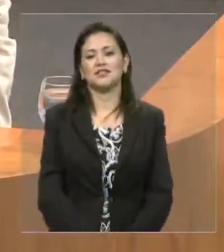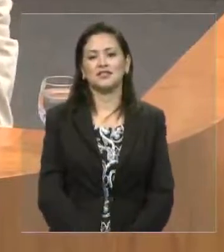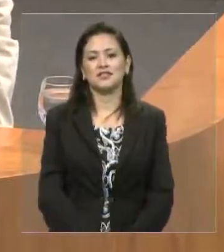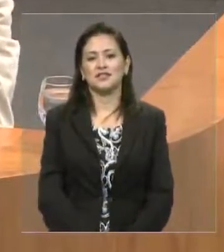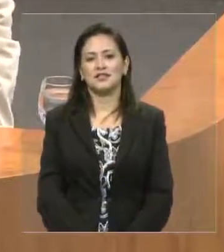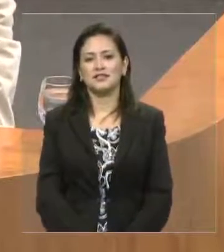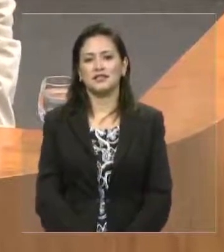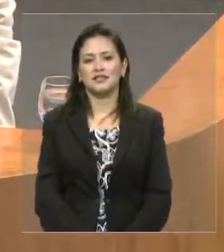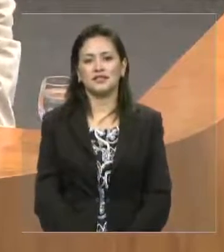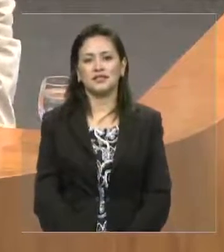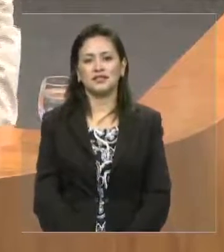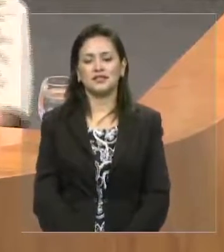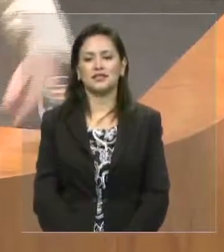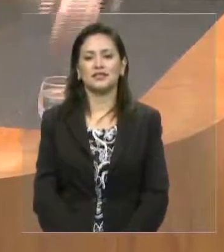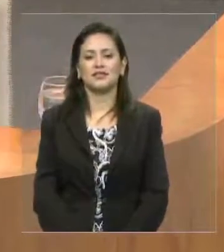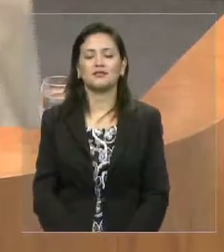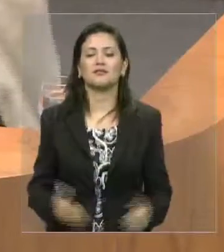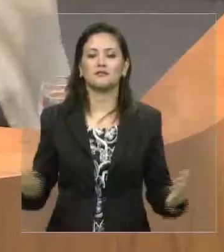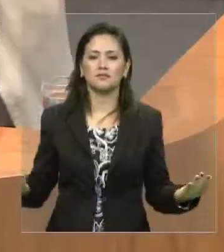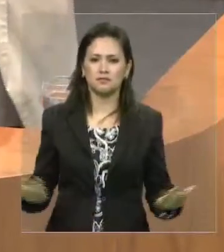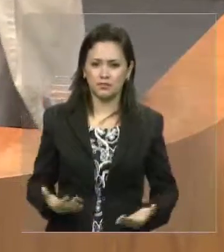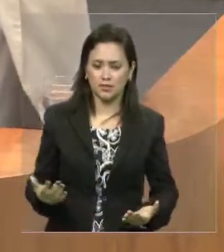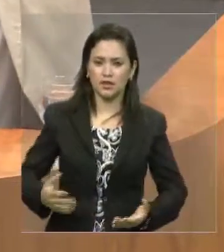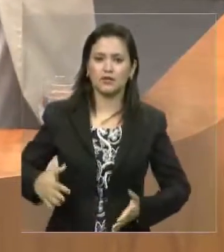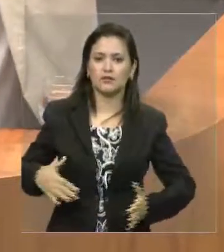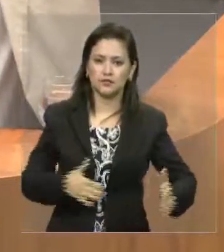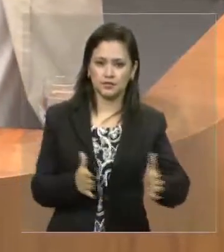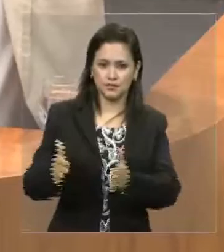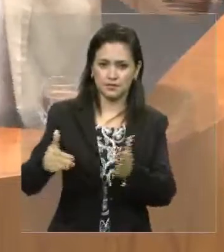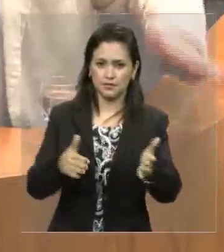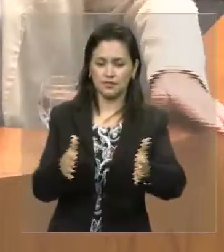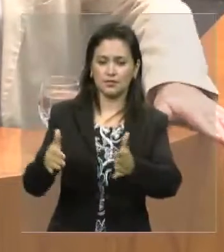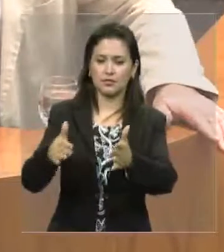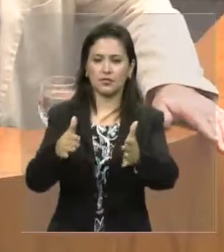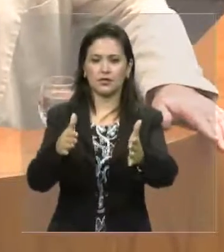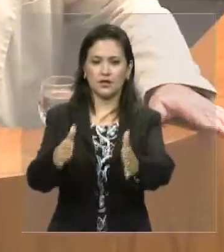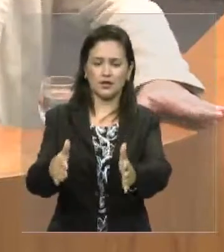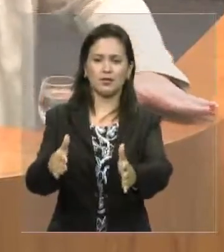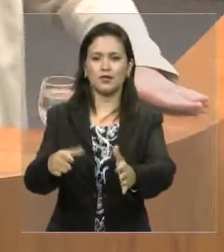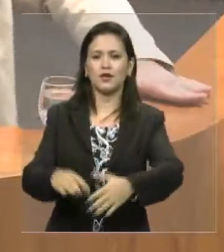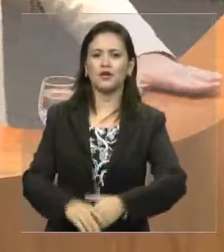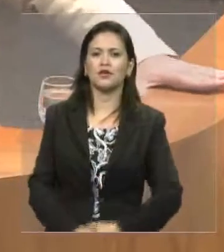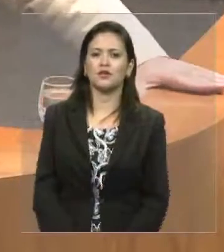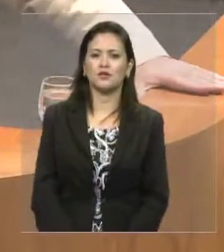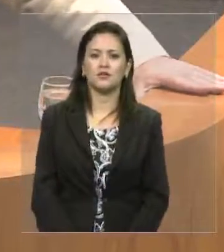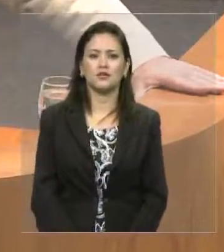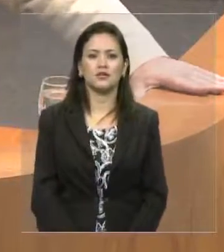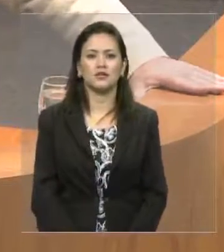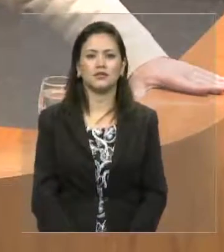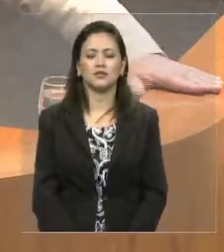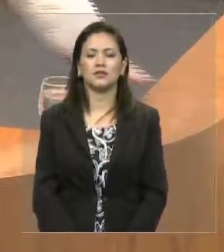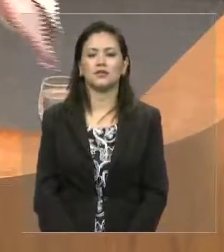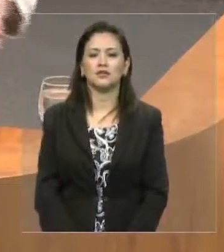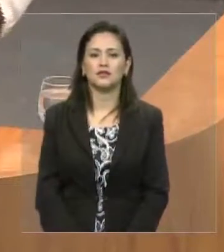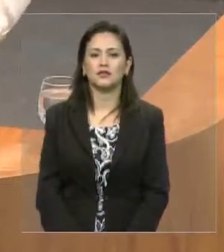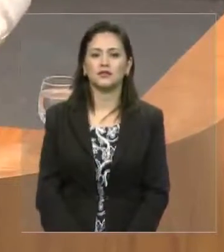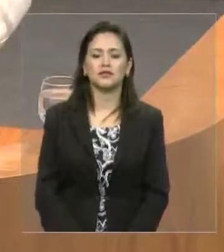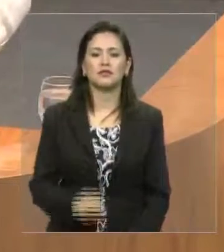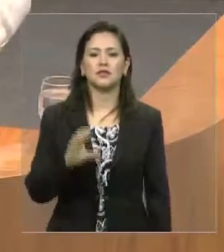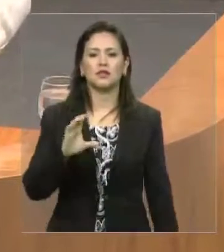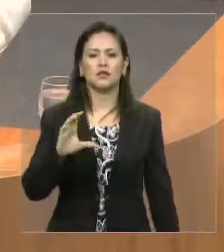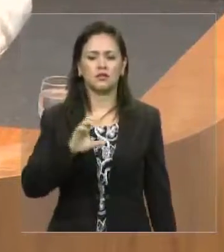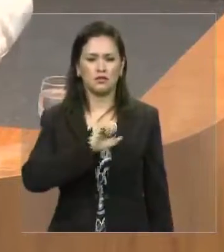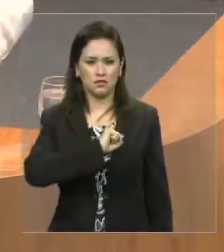você vê em alguma avenida, como a avenida ali da Coama, um problema sério